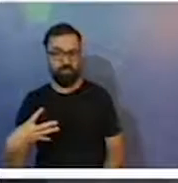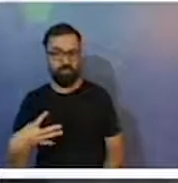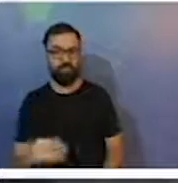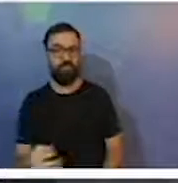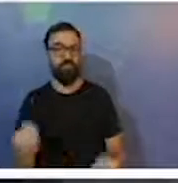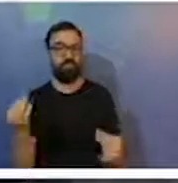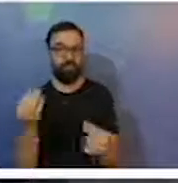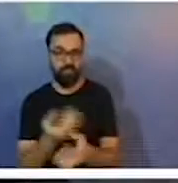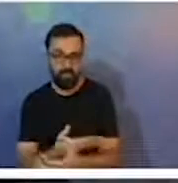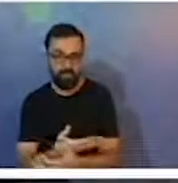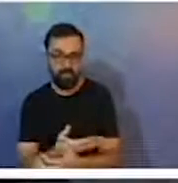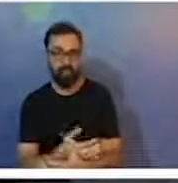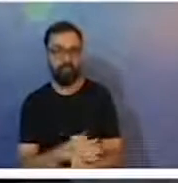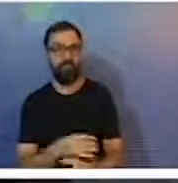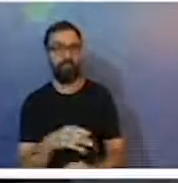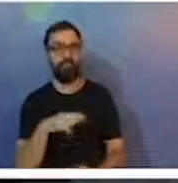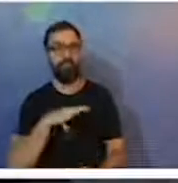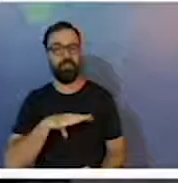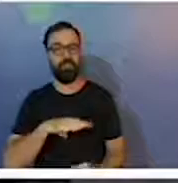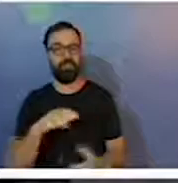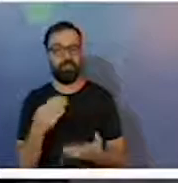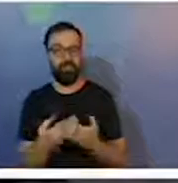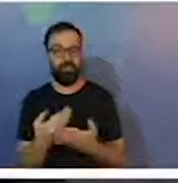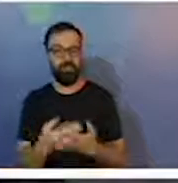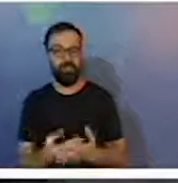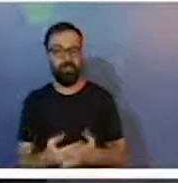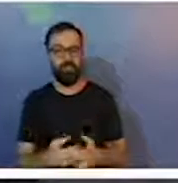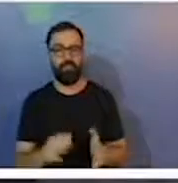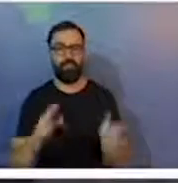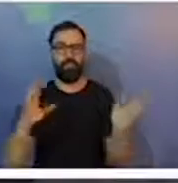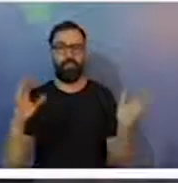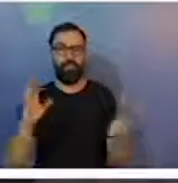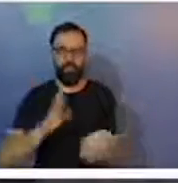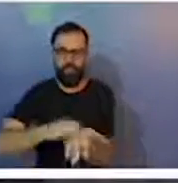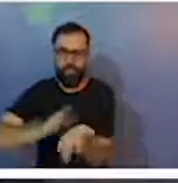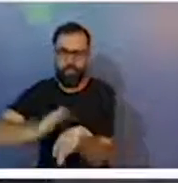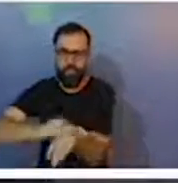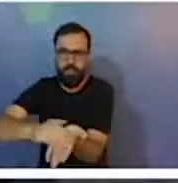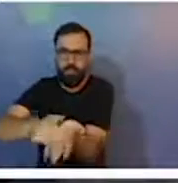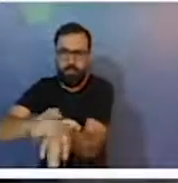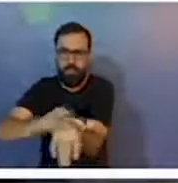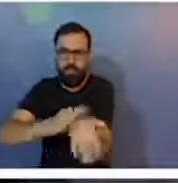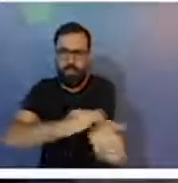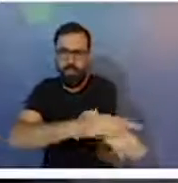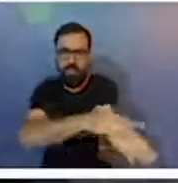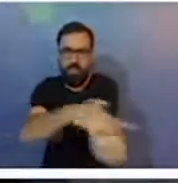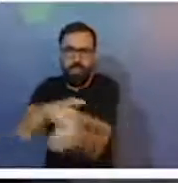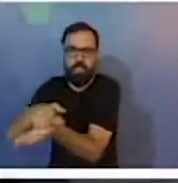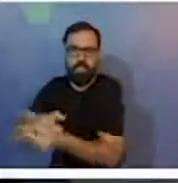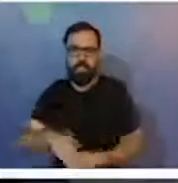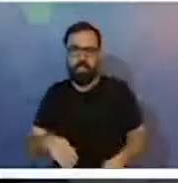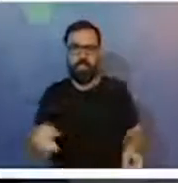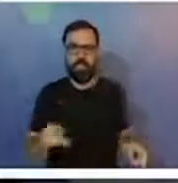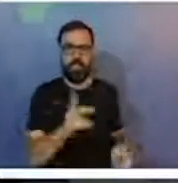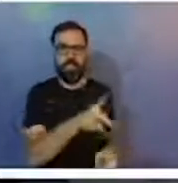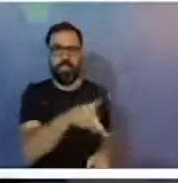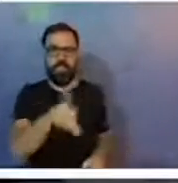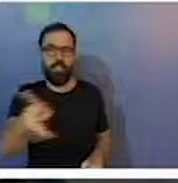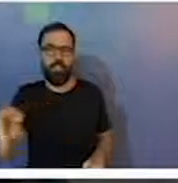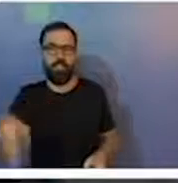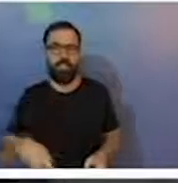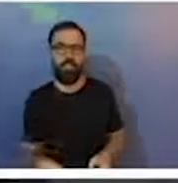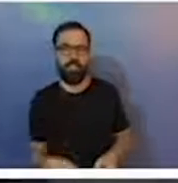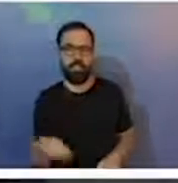nós fechamos a nossa aula de português eu quero dar os parabéns a todos os professores do 4º